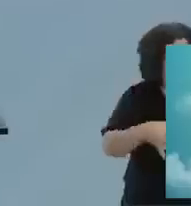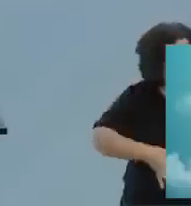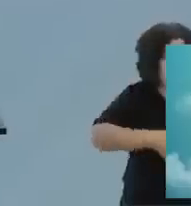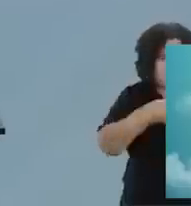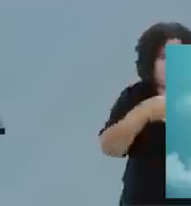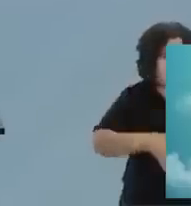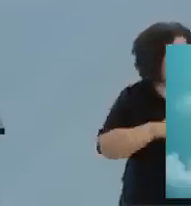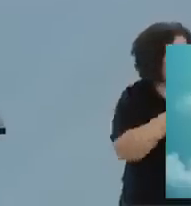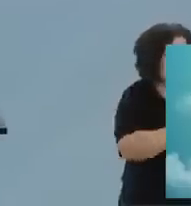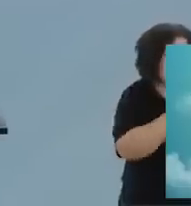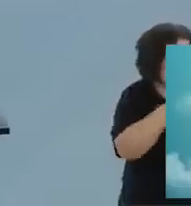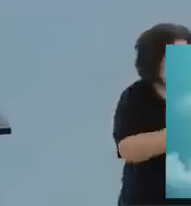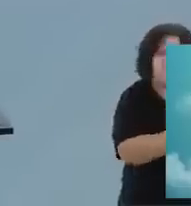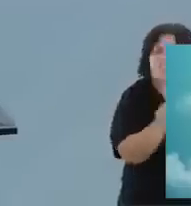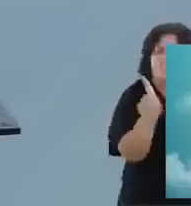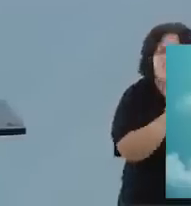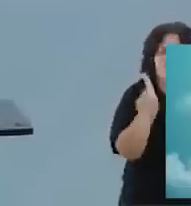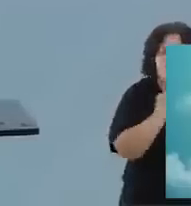condenar.